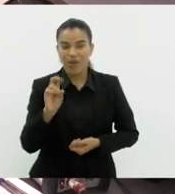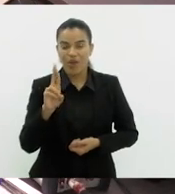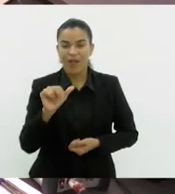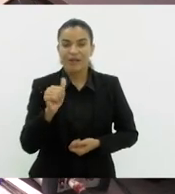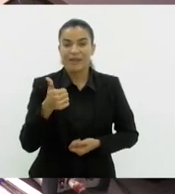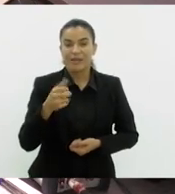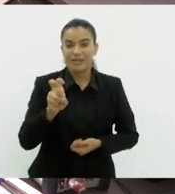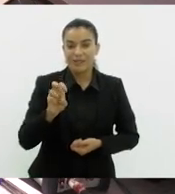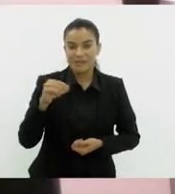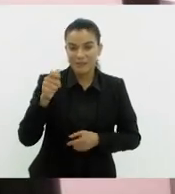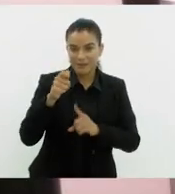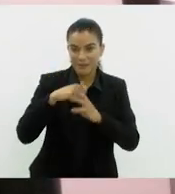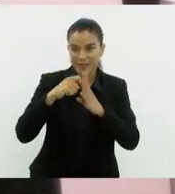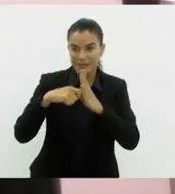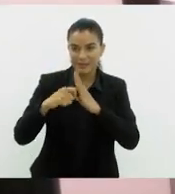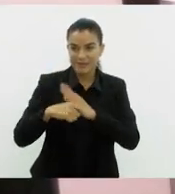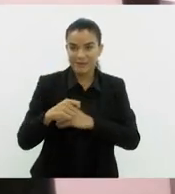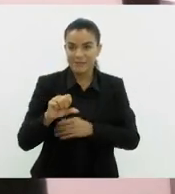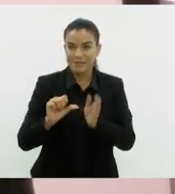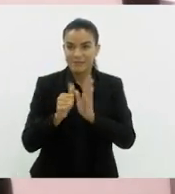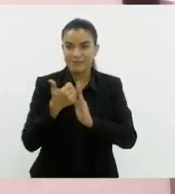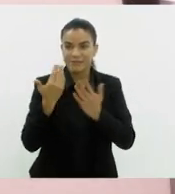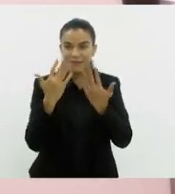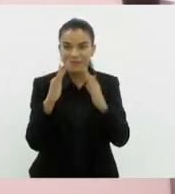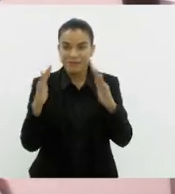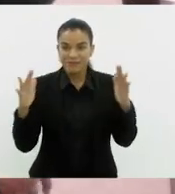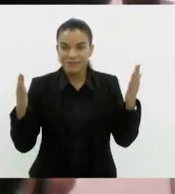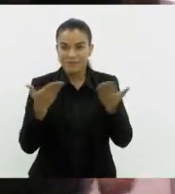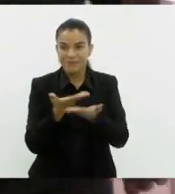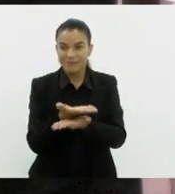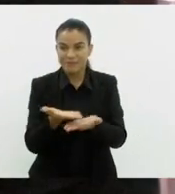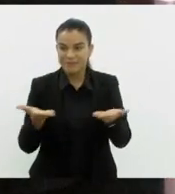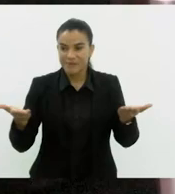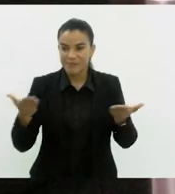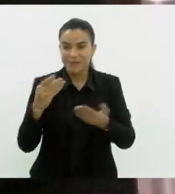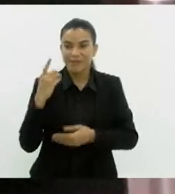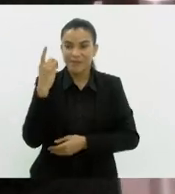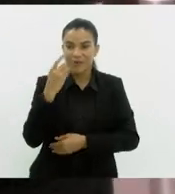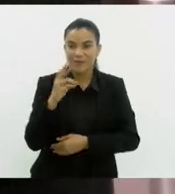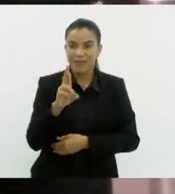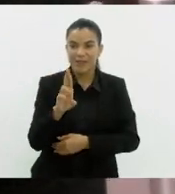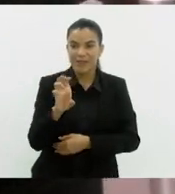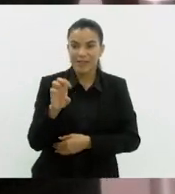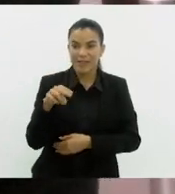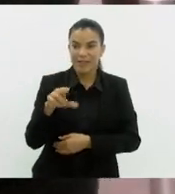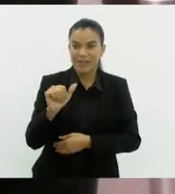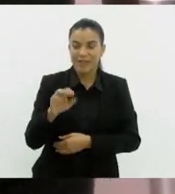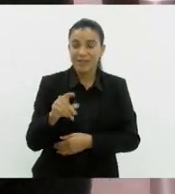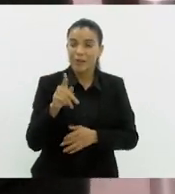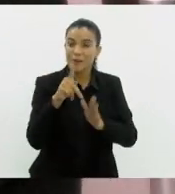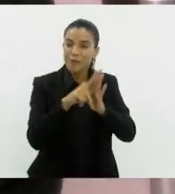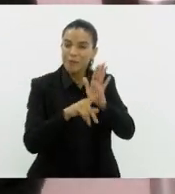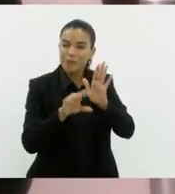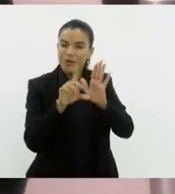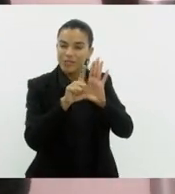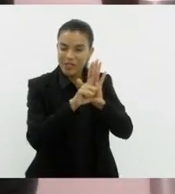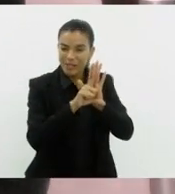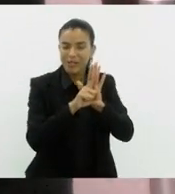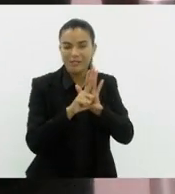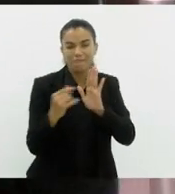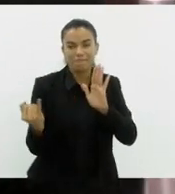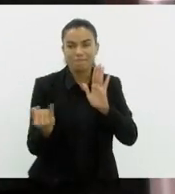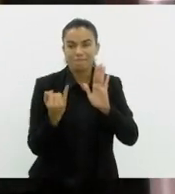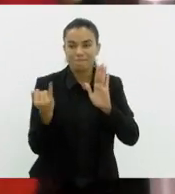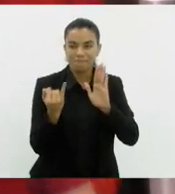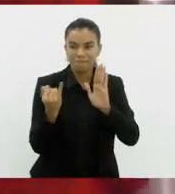meses. Primeiro, eu queria parabenizar a mesa, parabenizar a deputada Renata por um projeto de lei tão importante. E